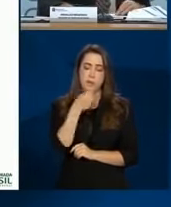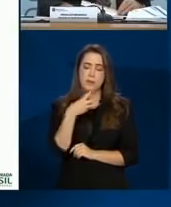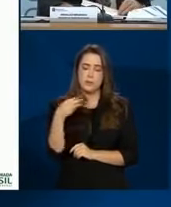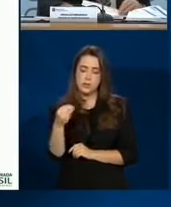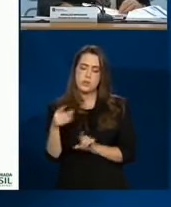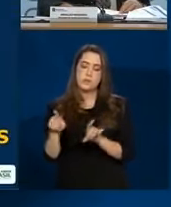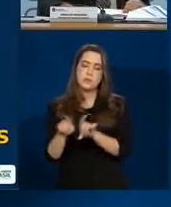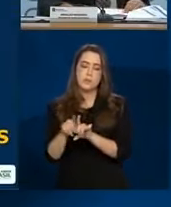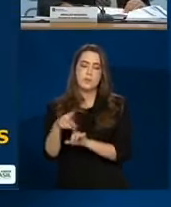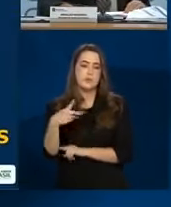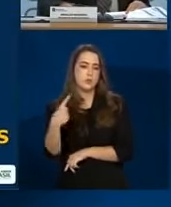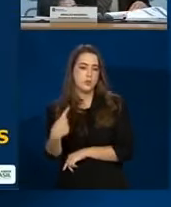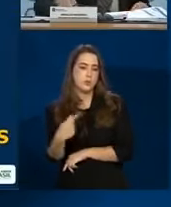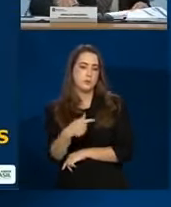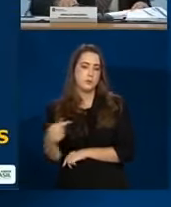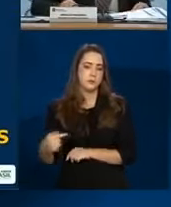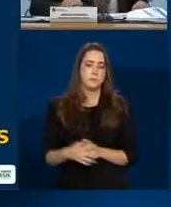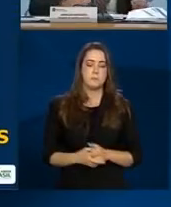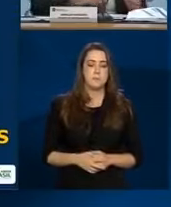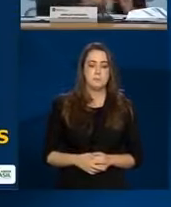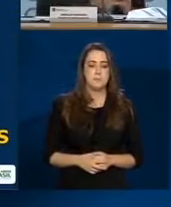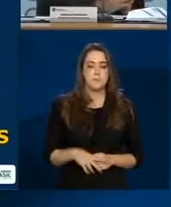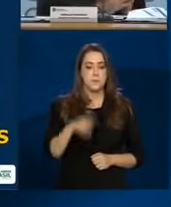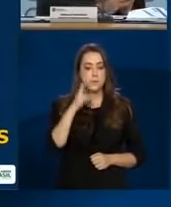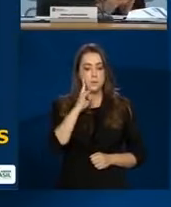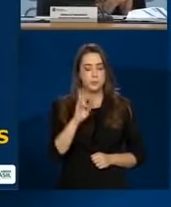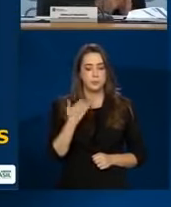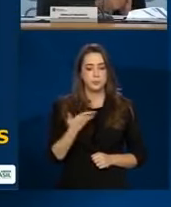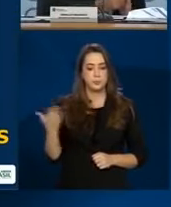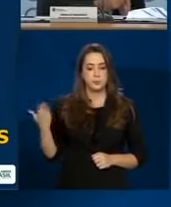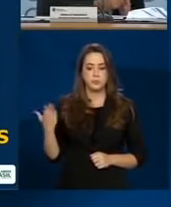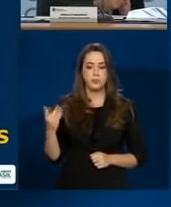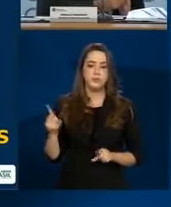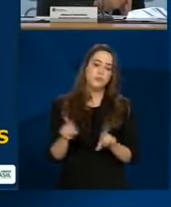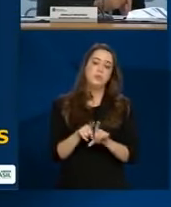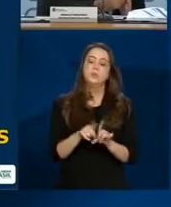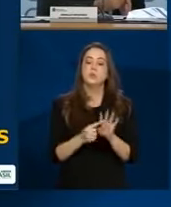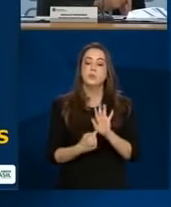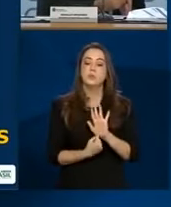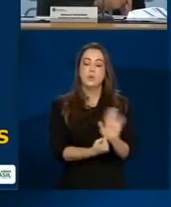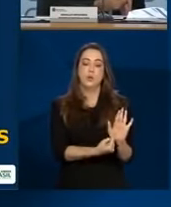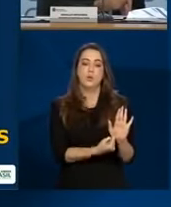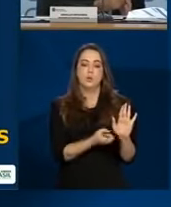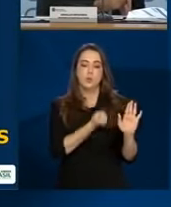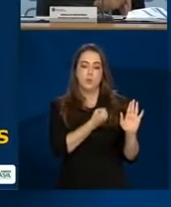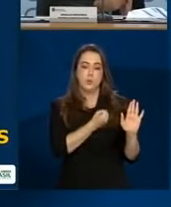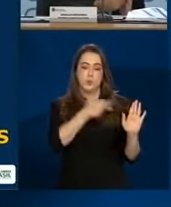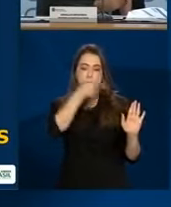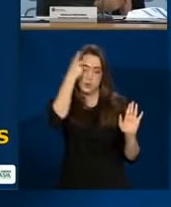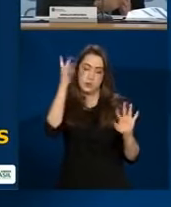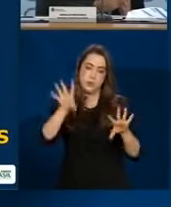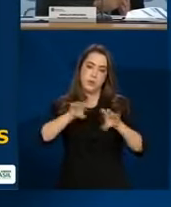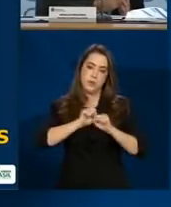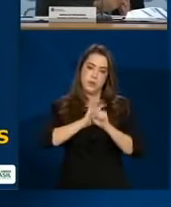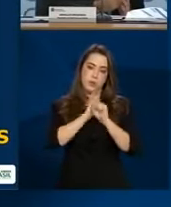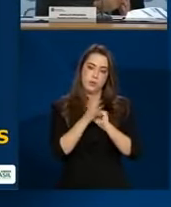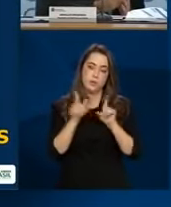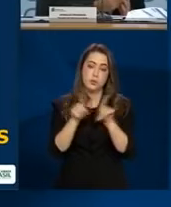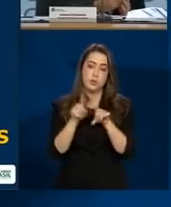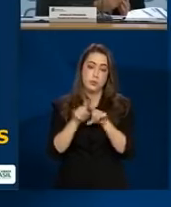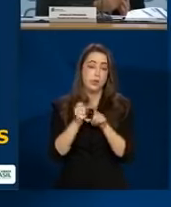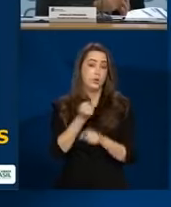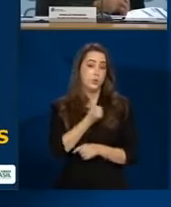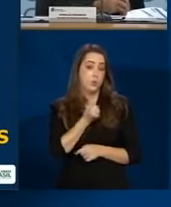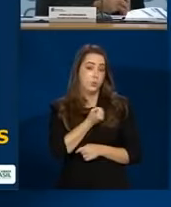semana. Próximo slide, a gente sempre traz, além dos dados de casos e de óbitos, né,